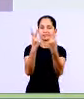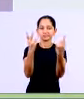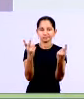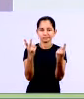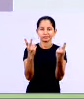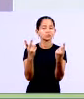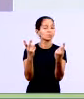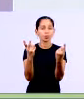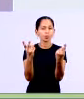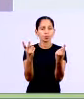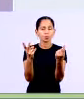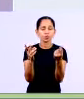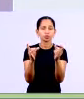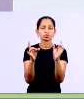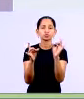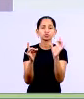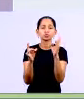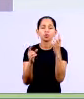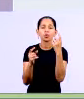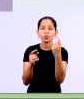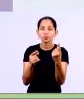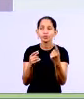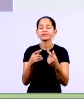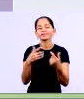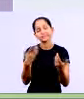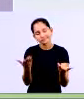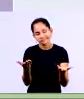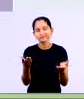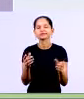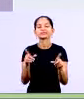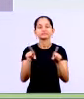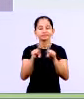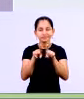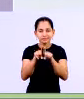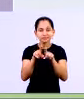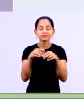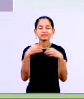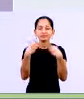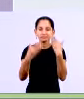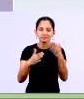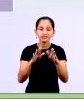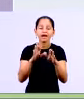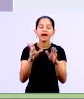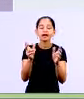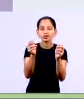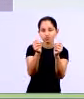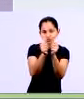cá e deixaram a outra coitada lá de lado. No caso aqui, foram as